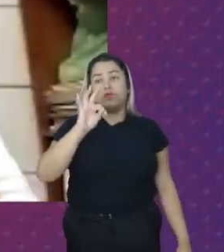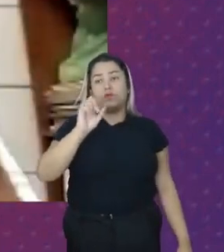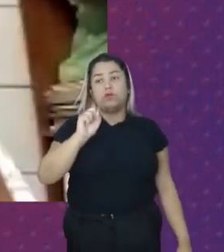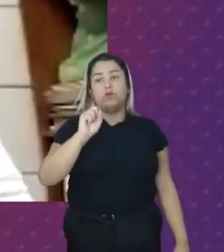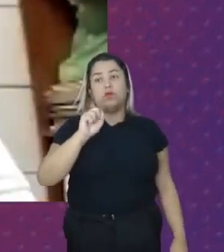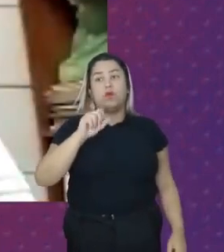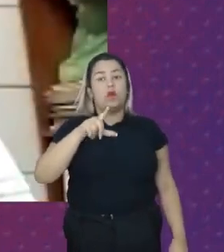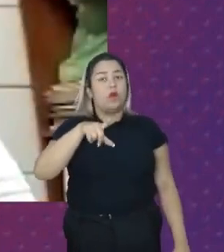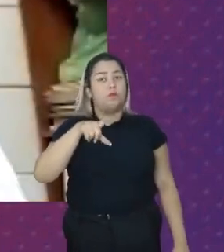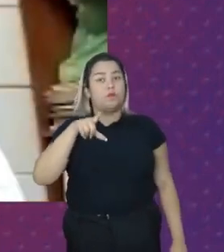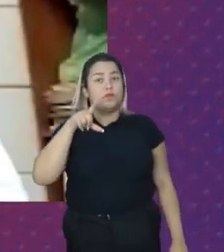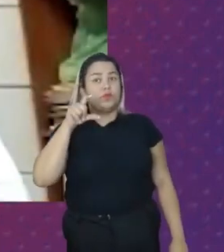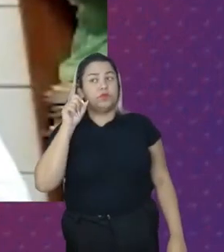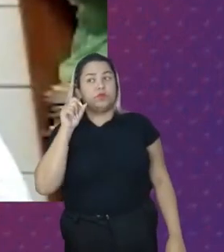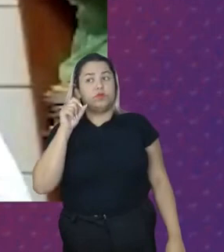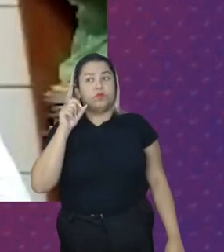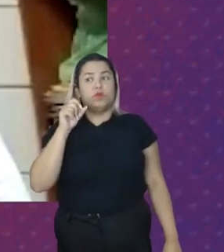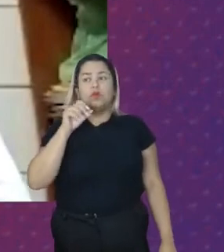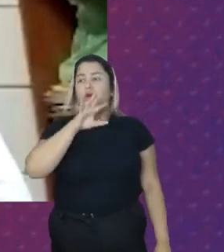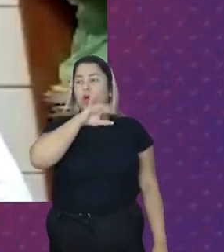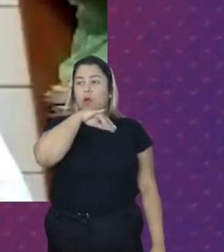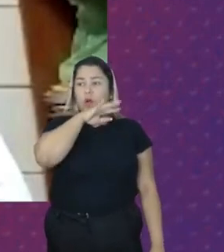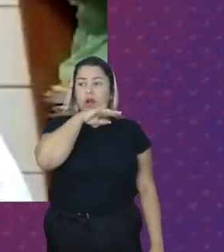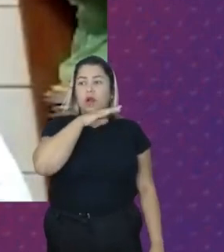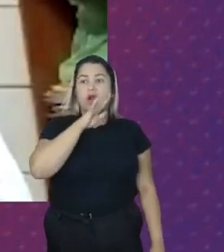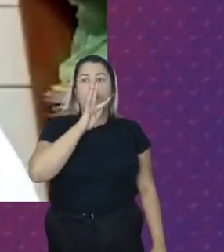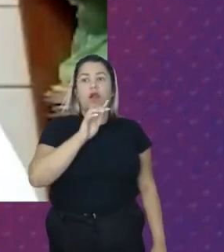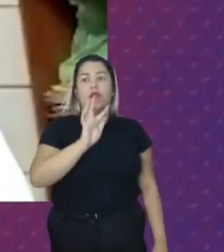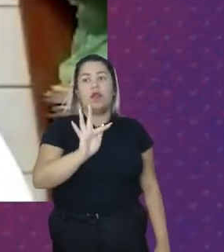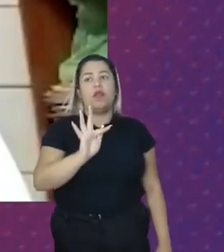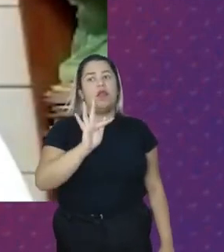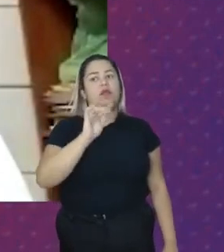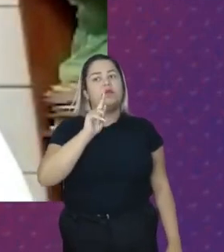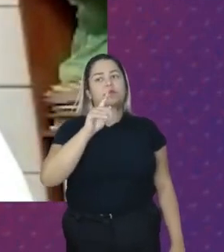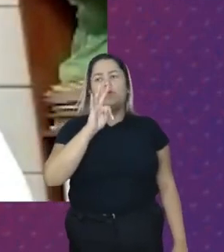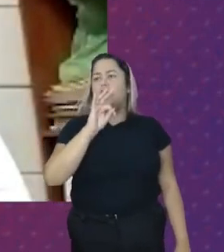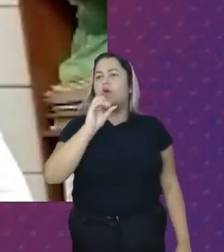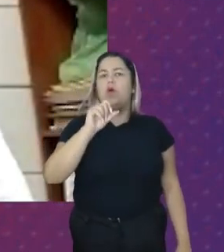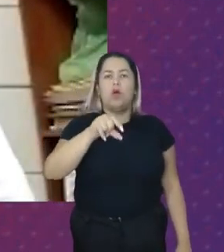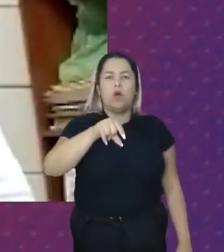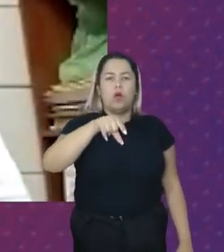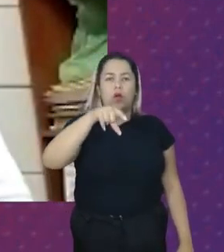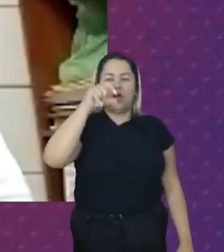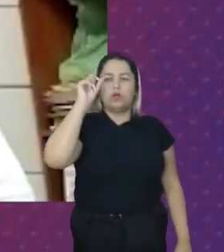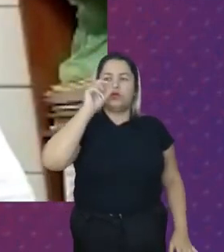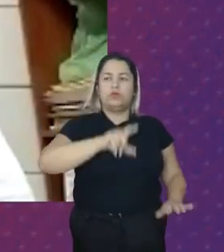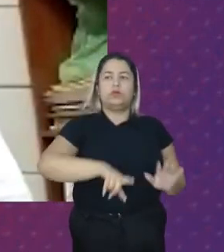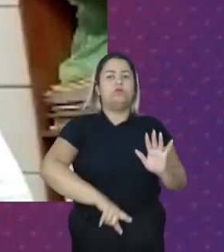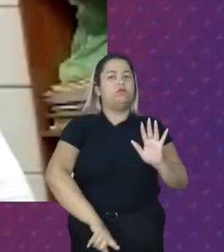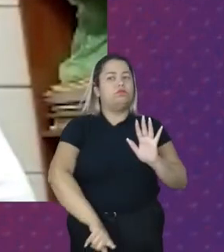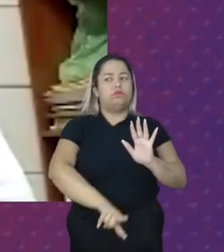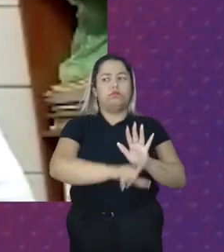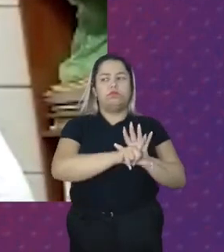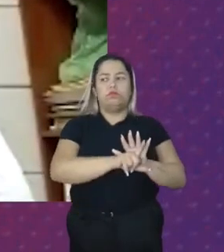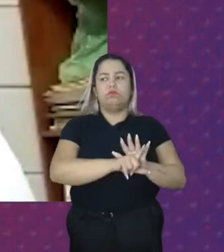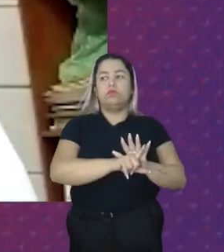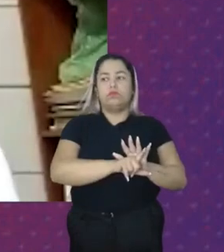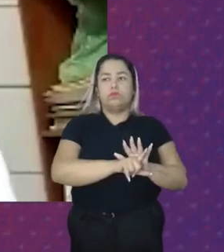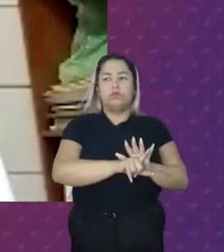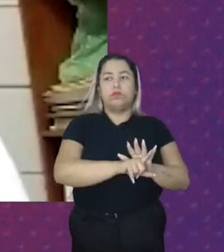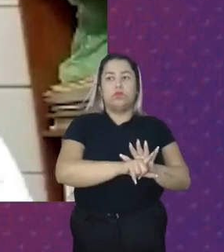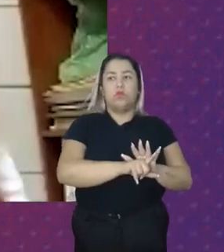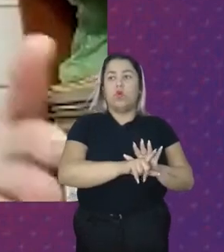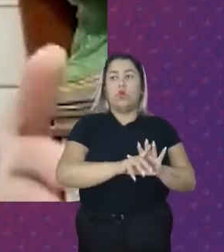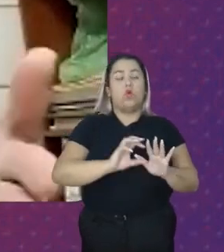Pra gente Se foi Horrível FGTS Opcional Lei Opcional Ler Ela